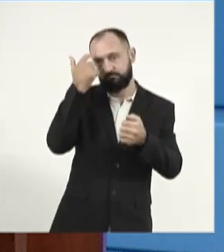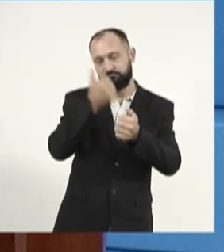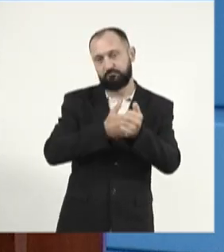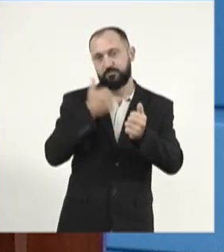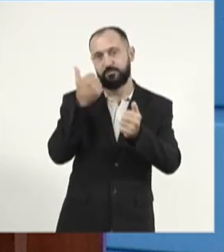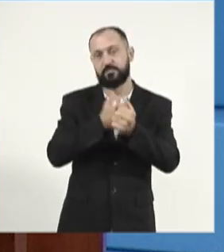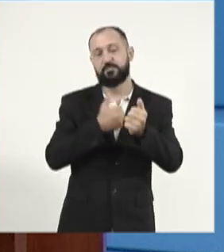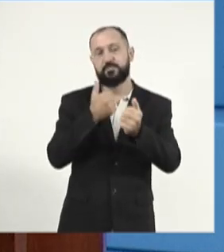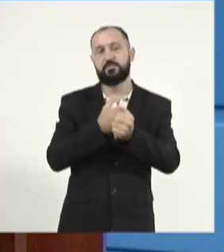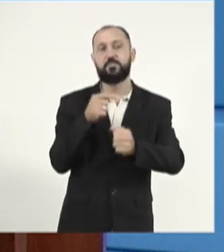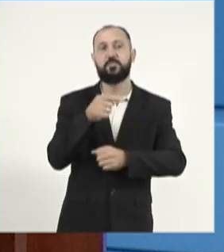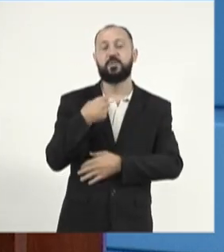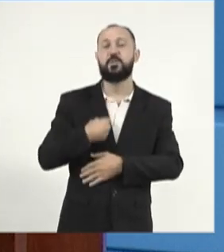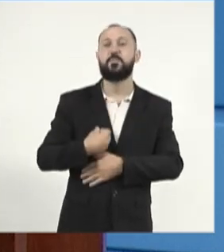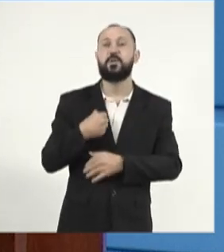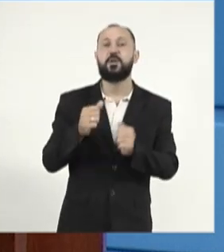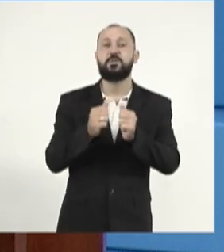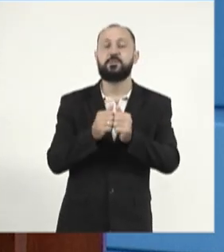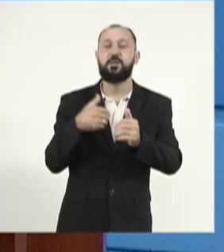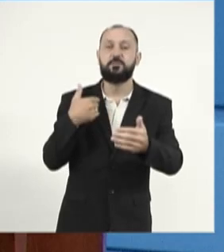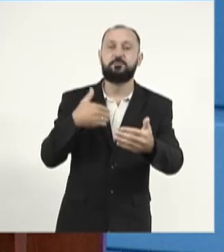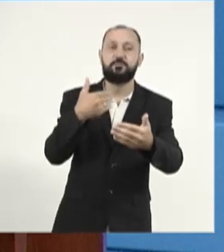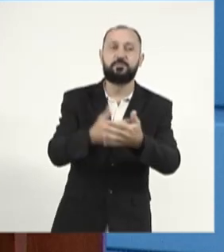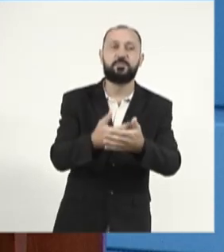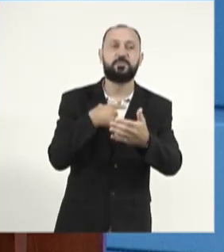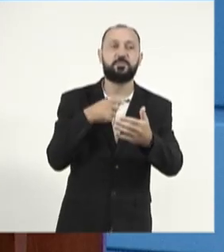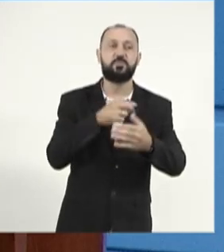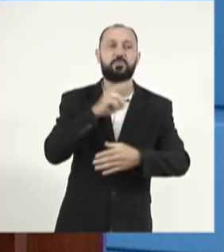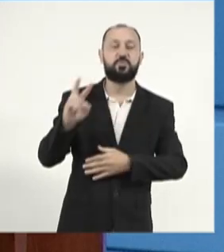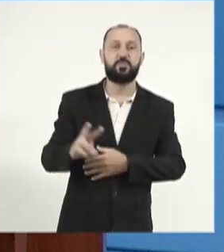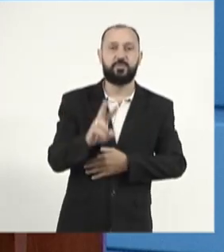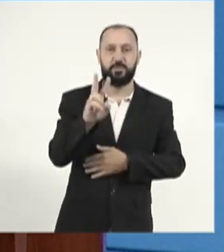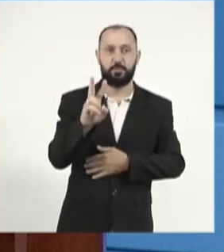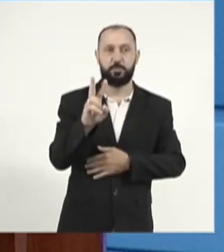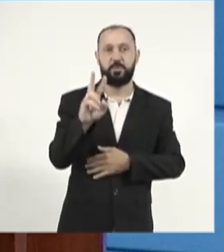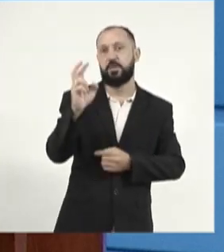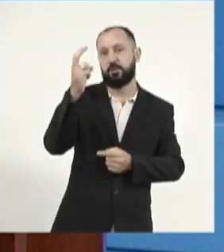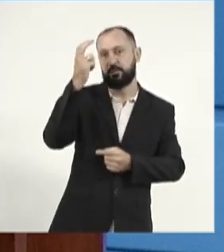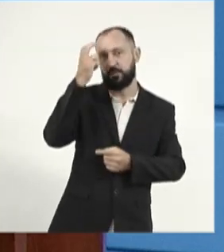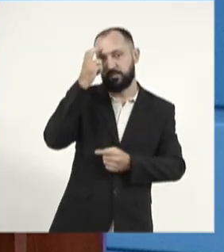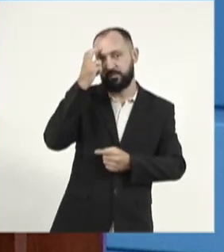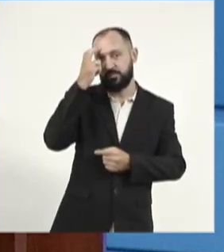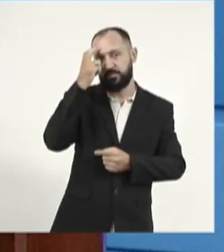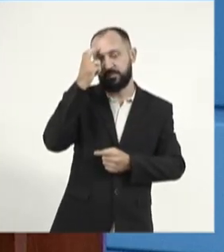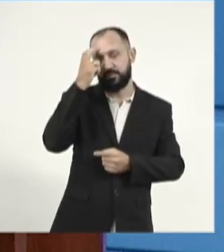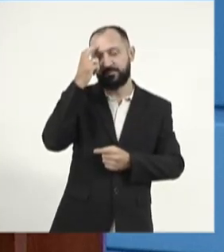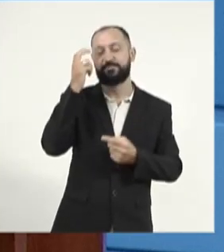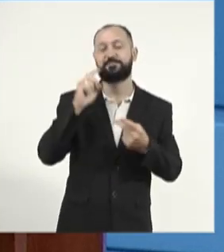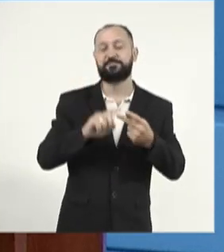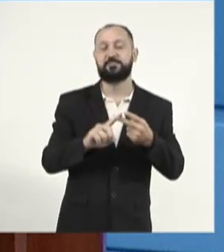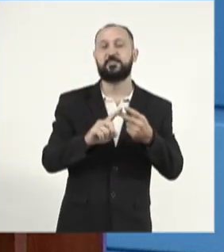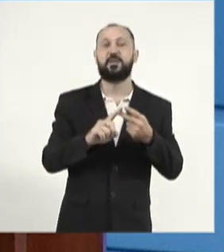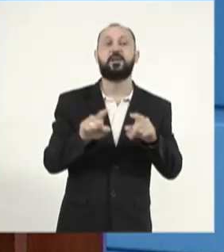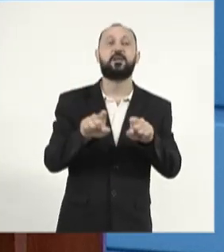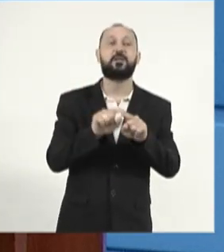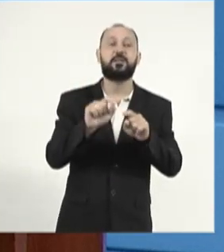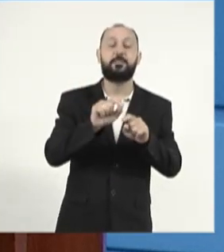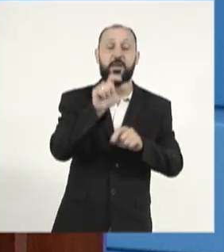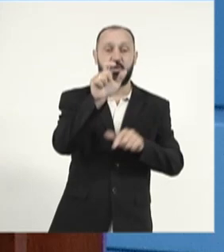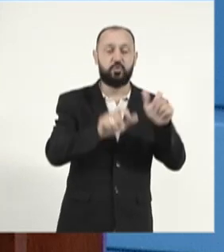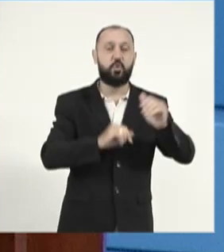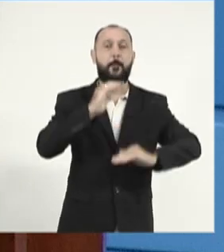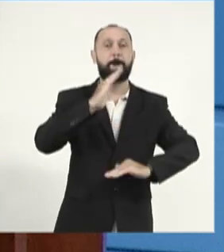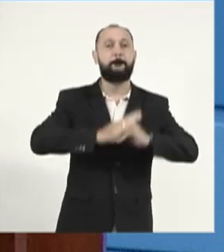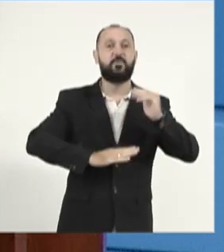refletir que isso faz parte de um processo de desvalorização da cultura e de desvalorização do